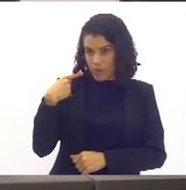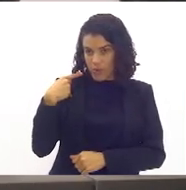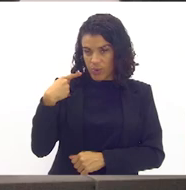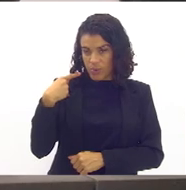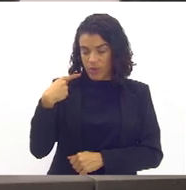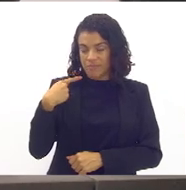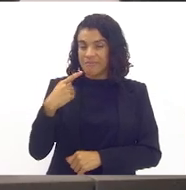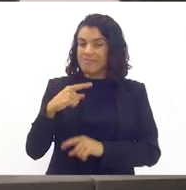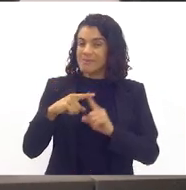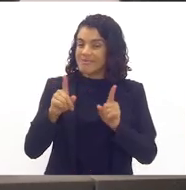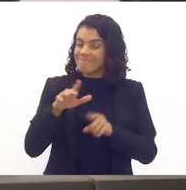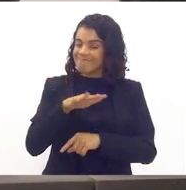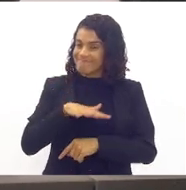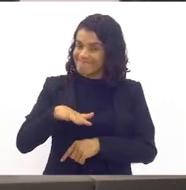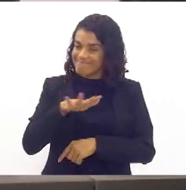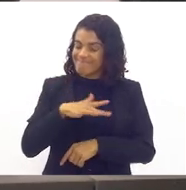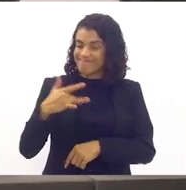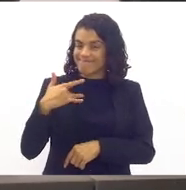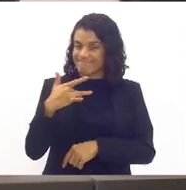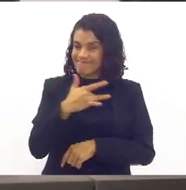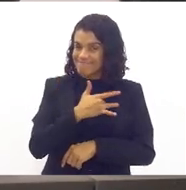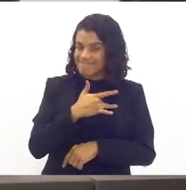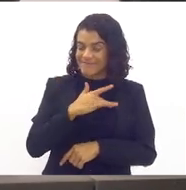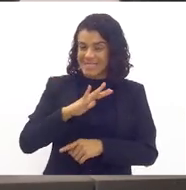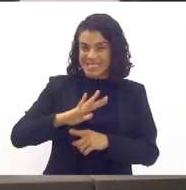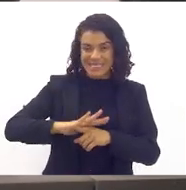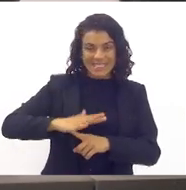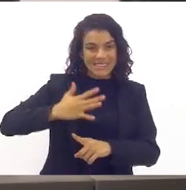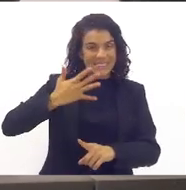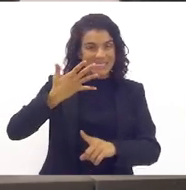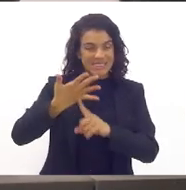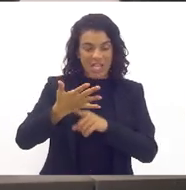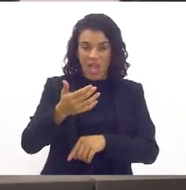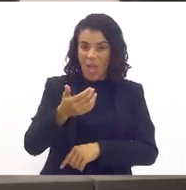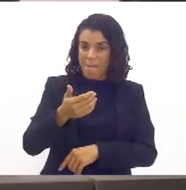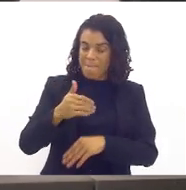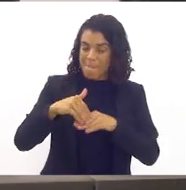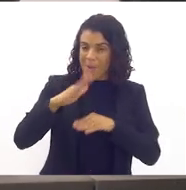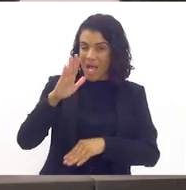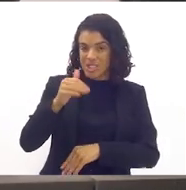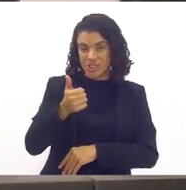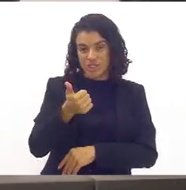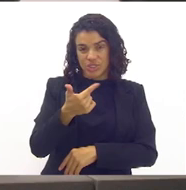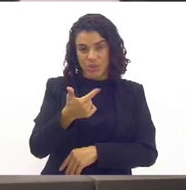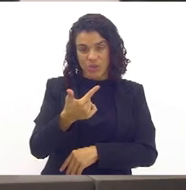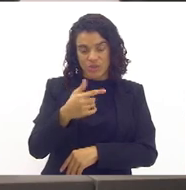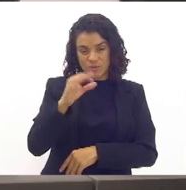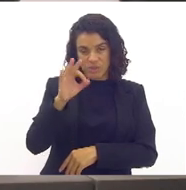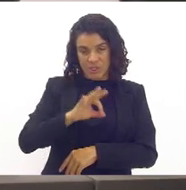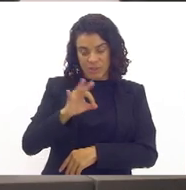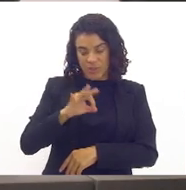Mas, na saúde, nós estamos com índice superior aos 12%, ao limite de 12% exigido, nós estamos com